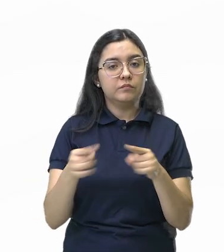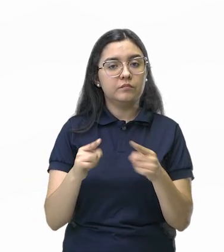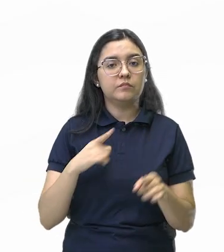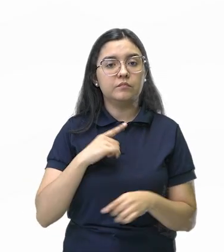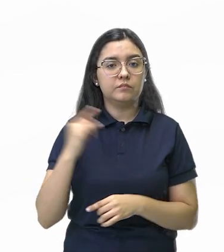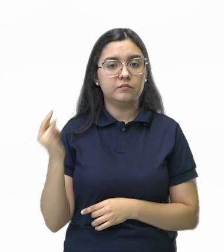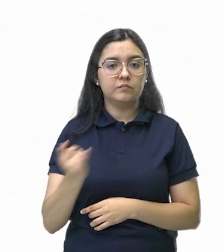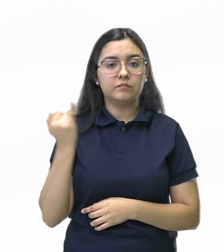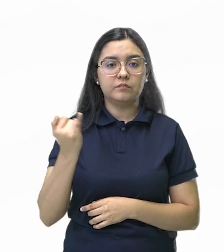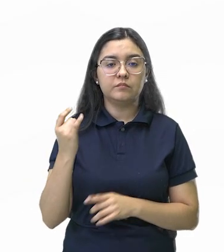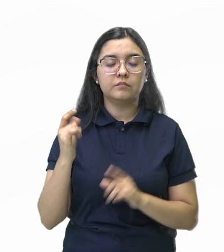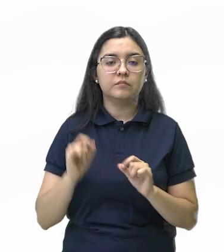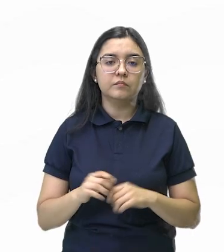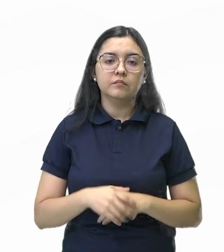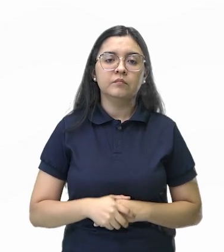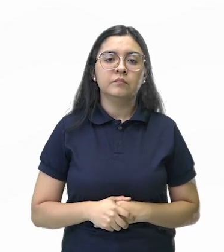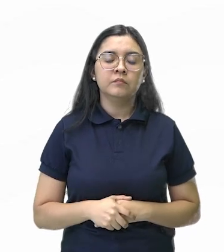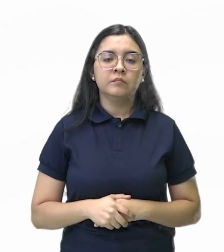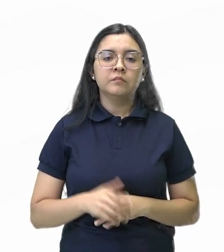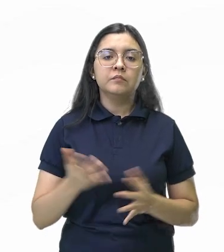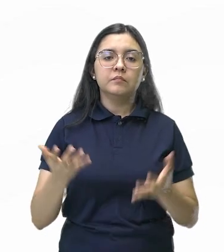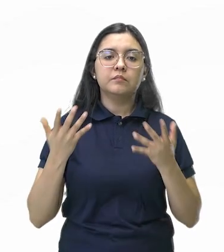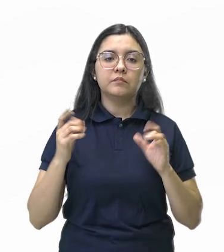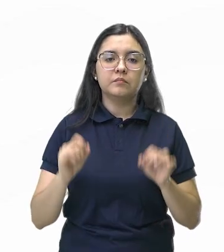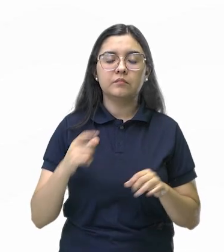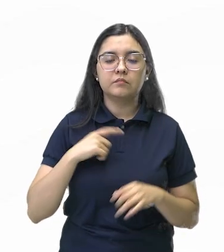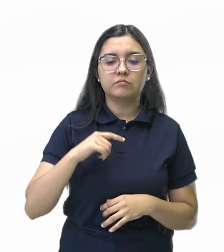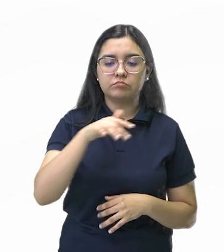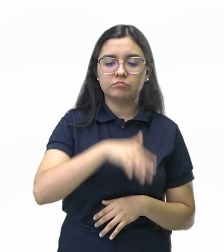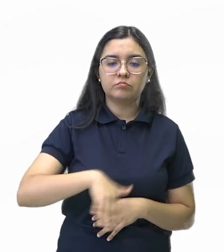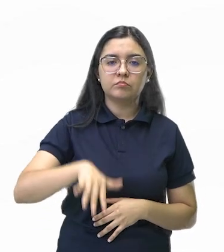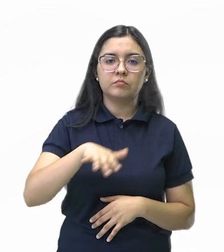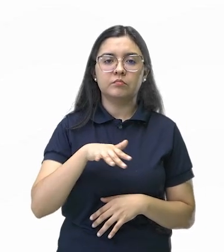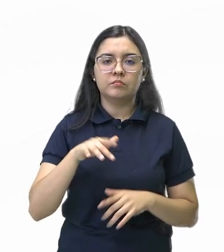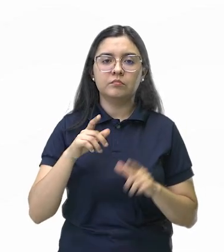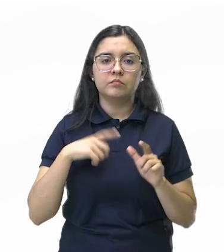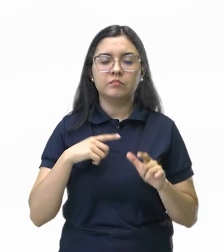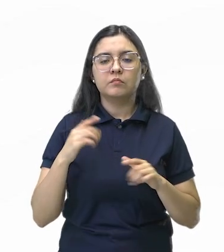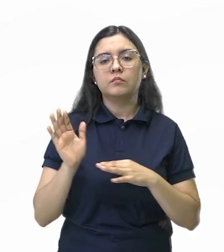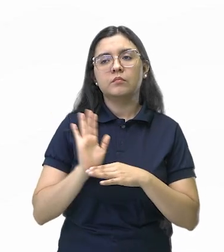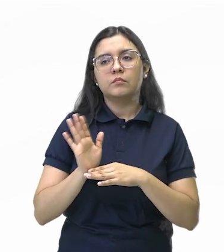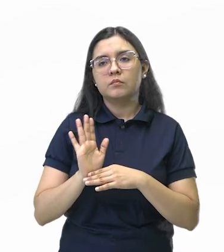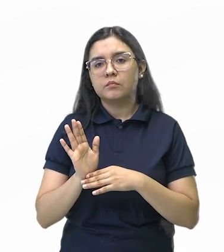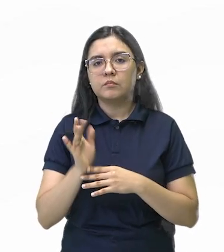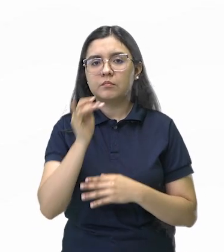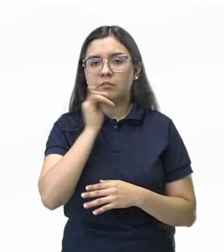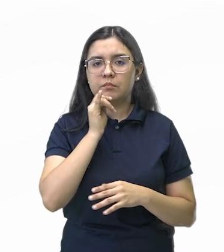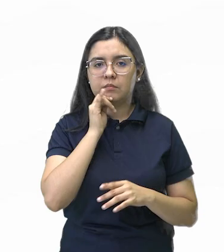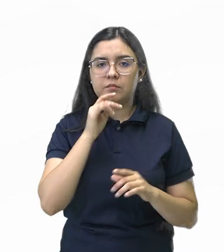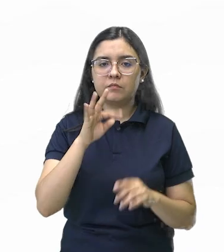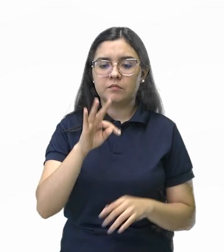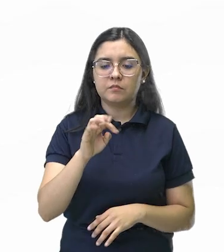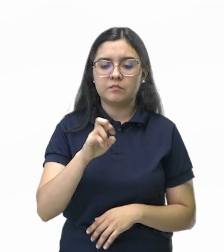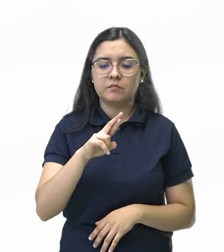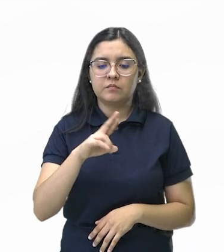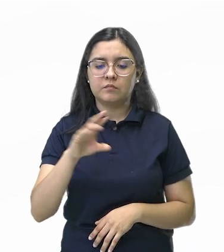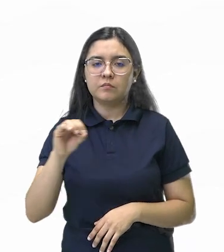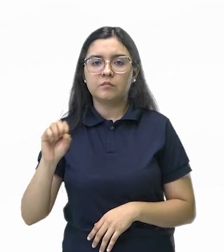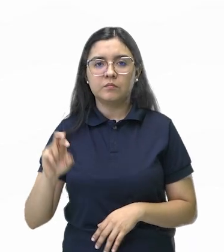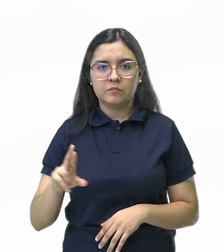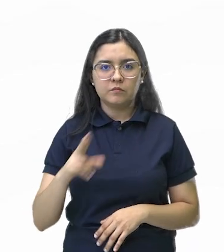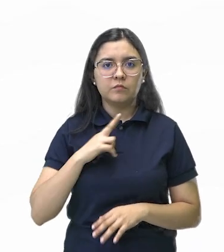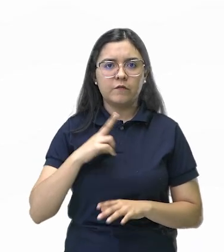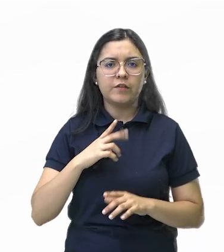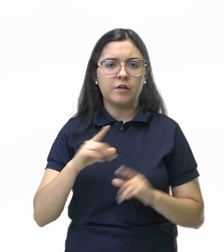importância ímpar quando você quer dar uma ambientação para um filme, por exemplo, de terror, vai ter uma música.